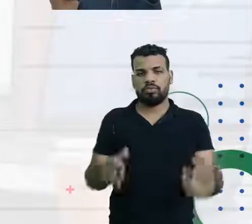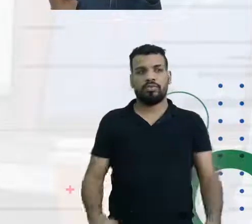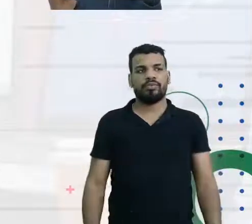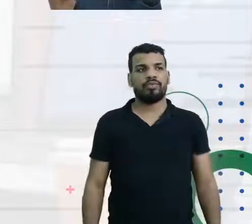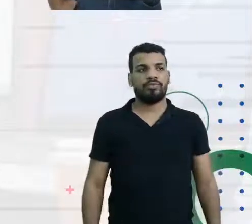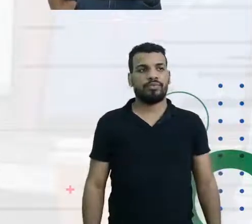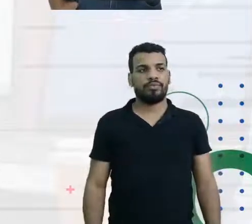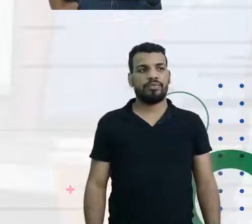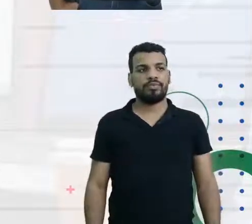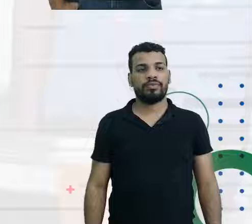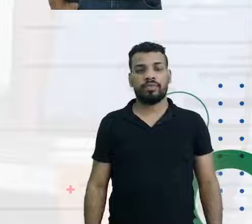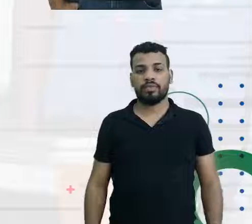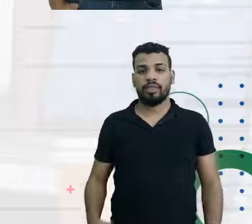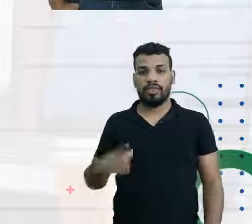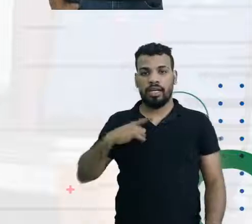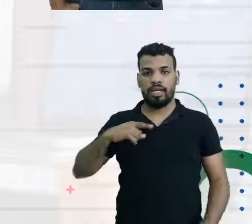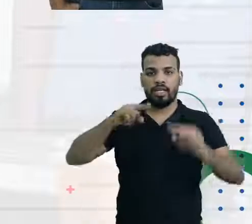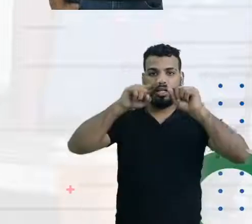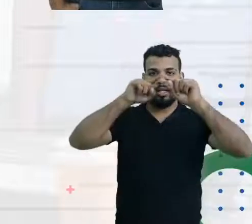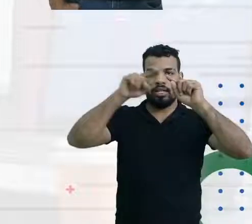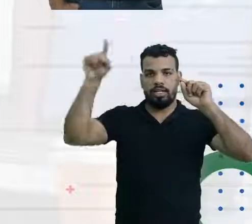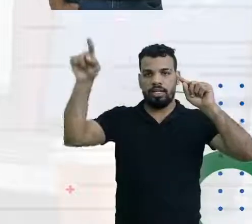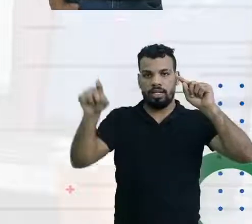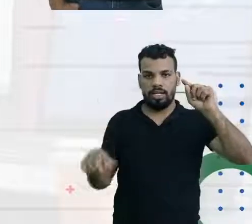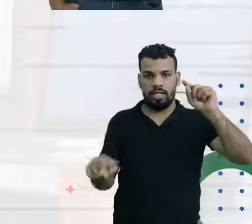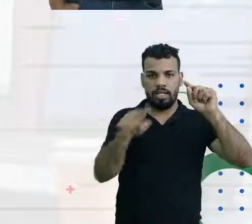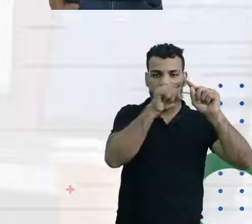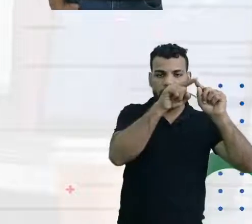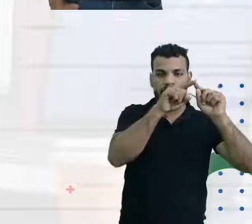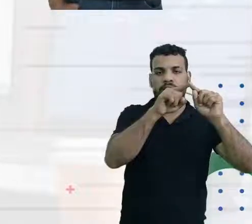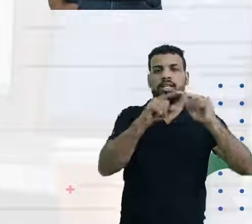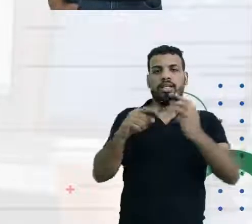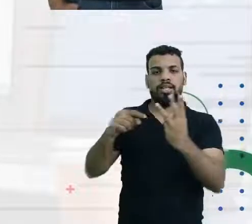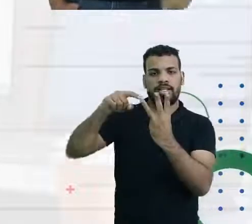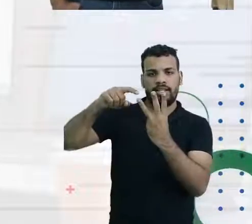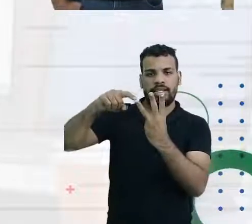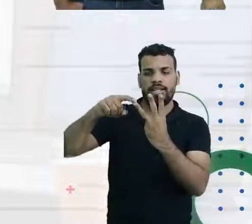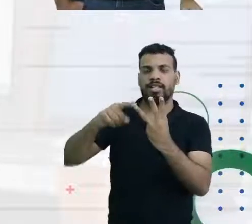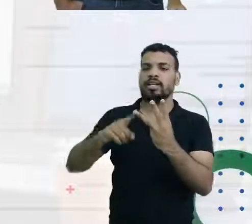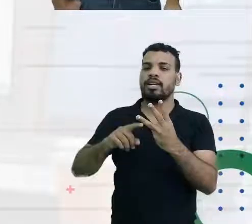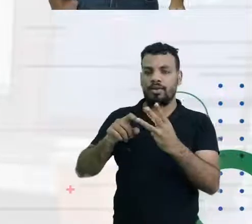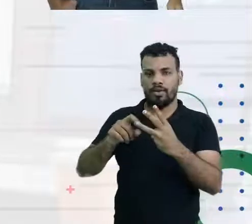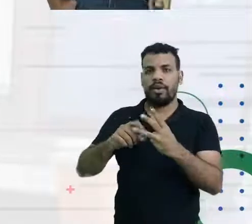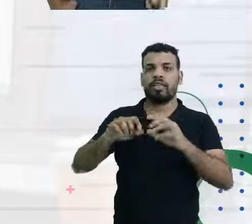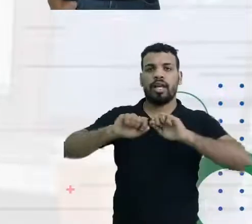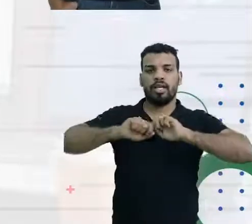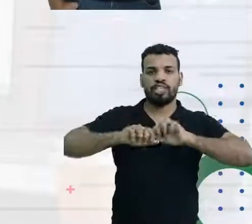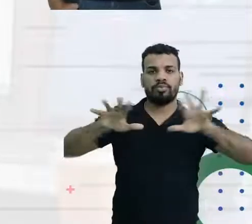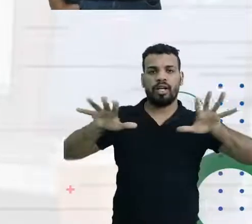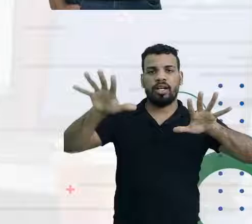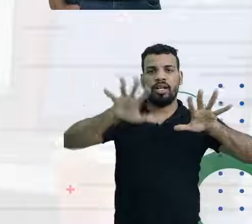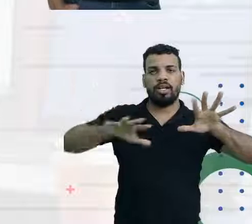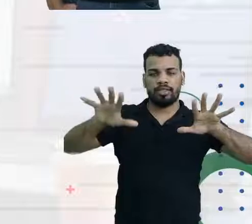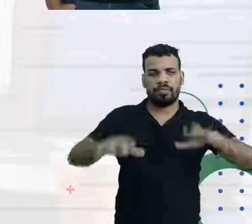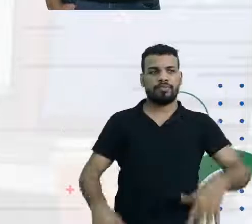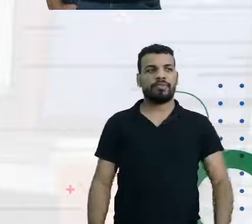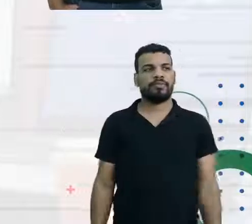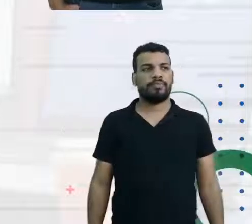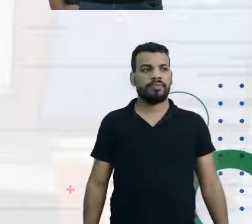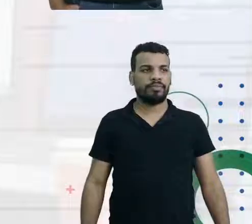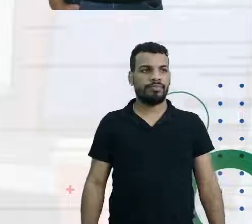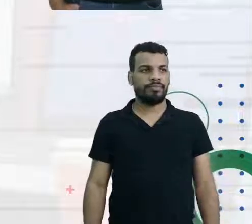jogo. E a tríade, que são cores que estão dispostas dentro do mesmo espaçamento dentro do círculo. Vamos lá,